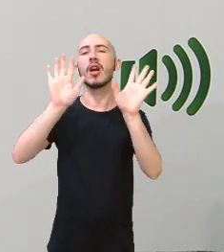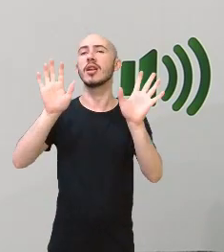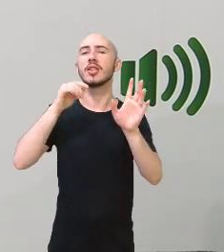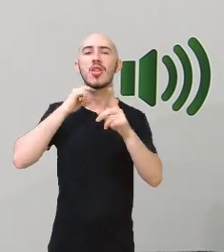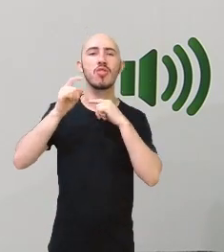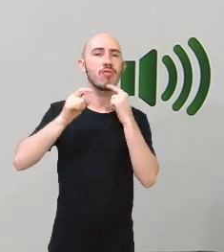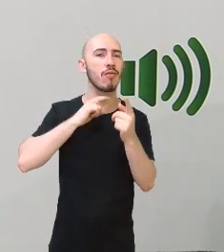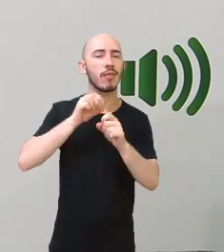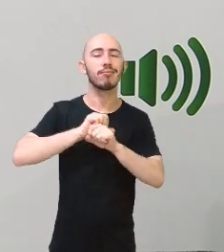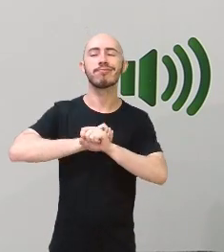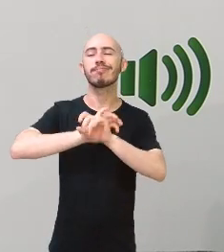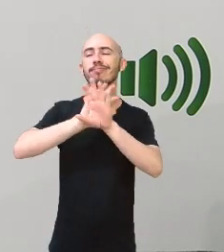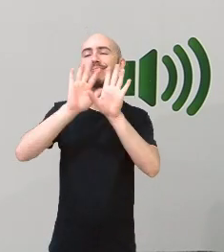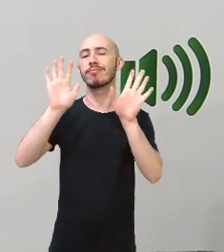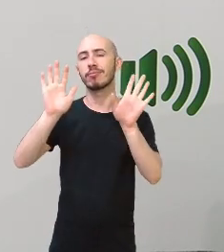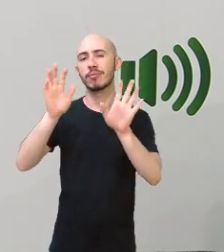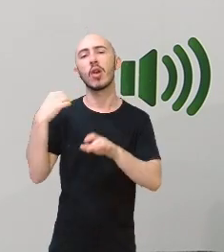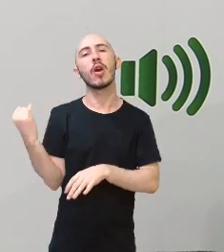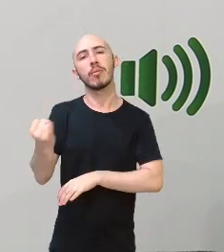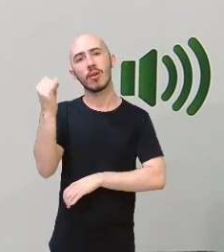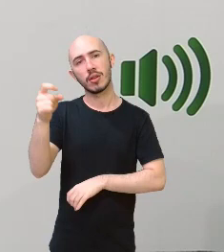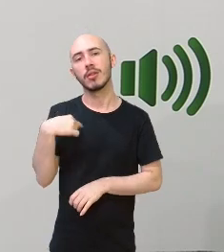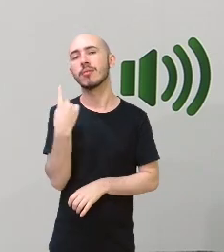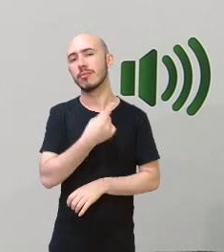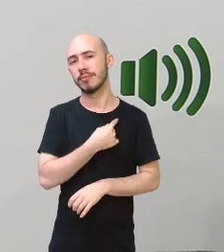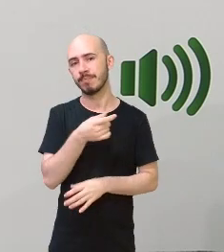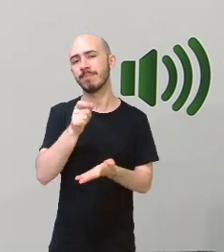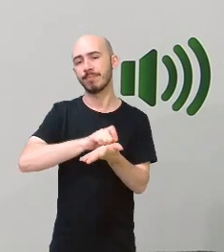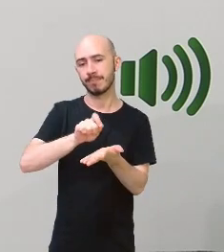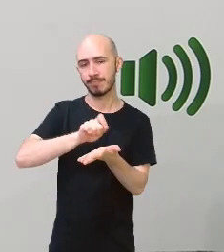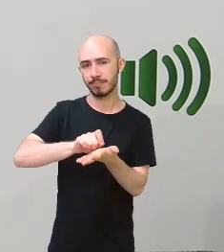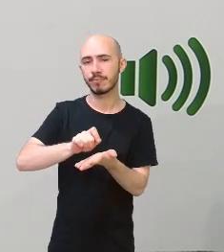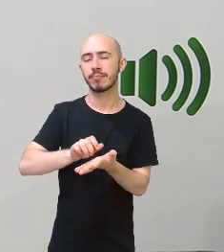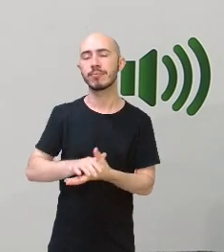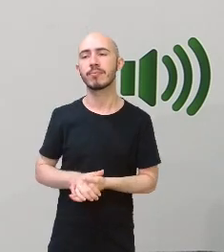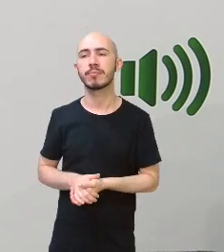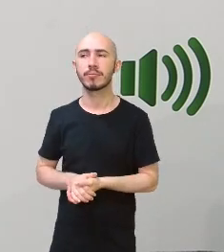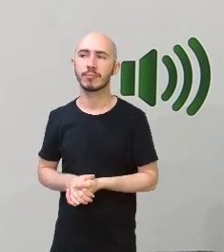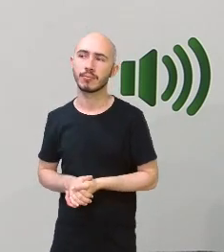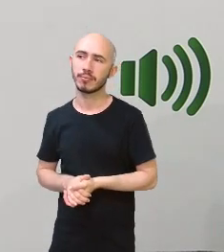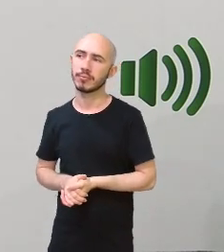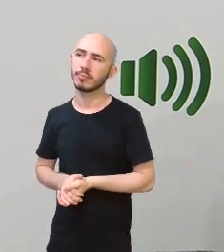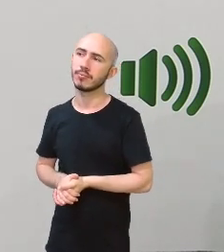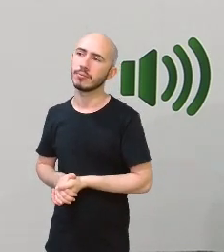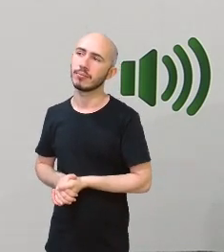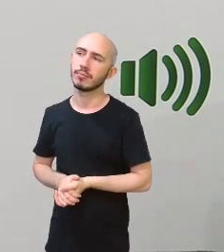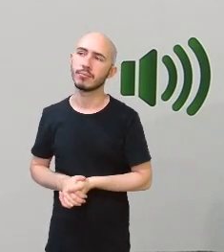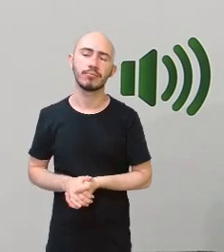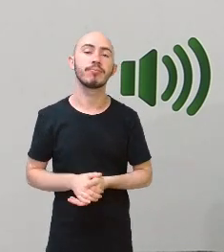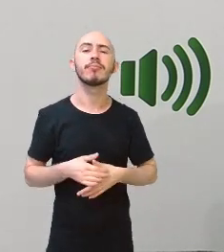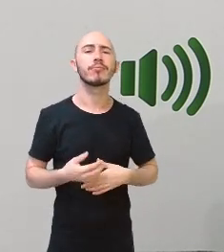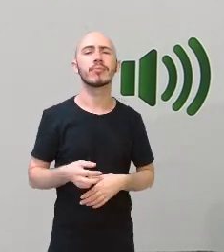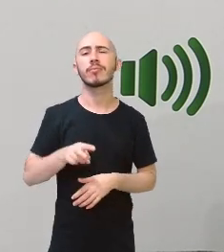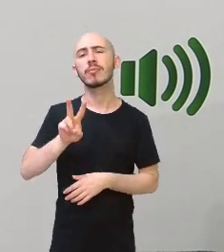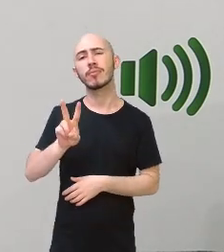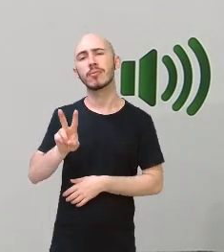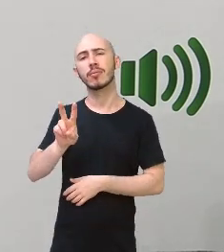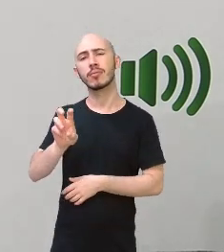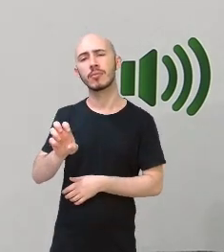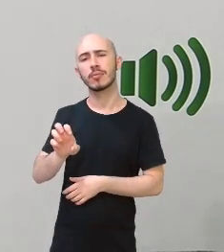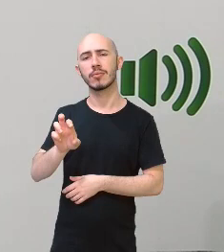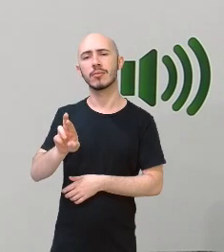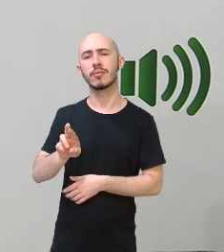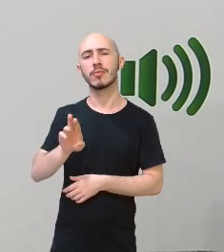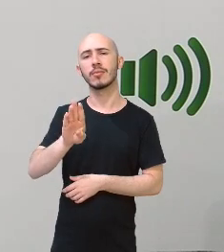as dúvidas. É muito importante o dicionário. Então, verbete. O que poderá